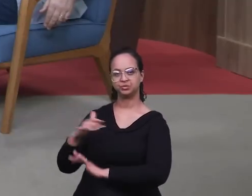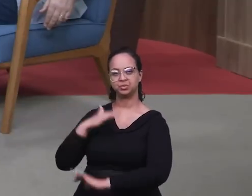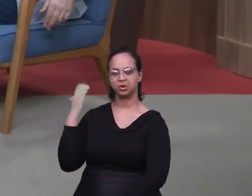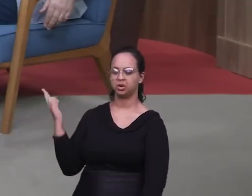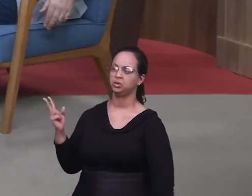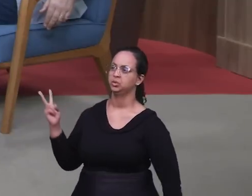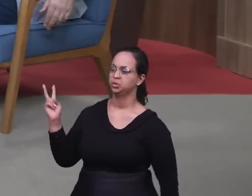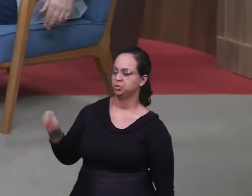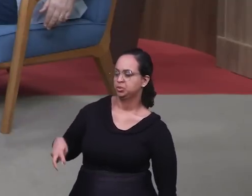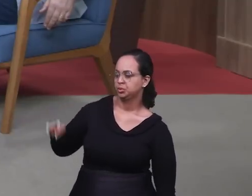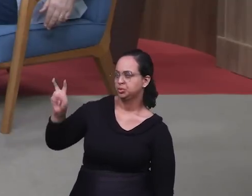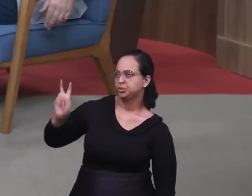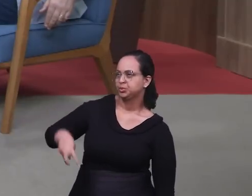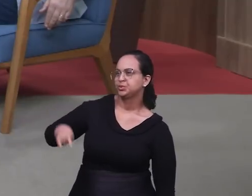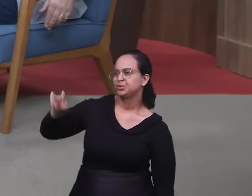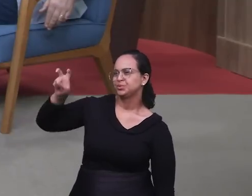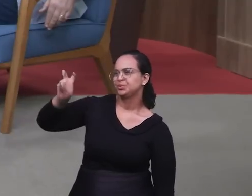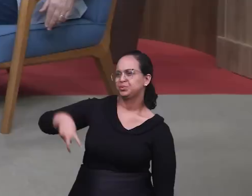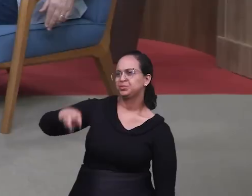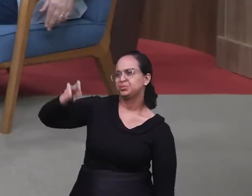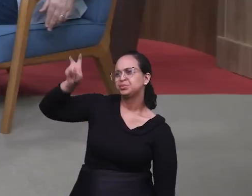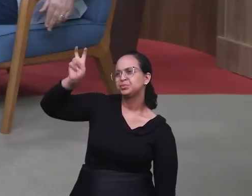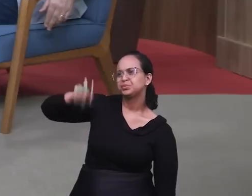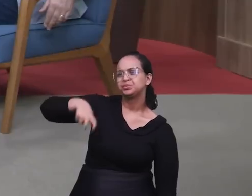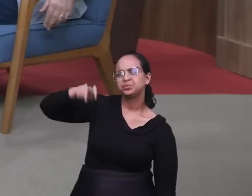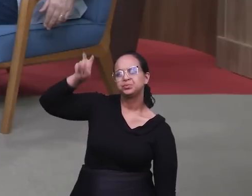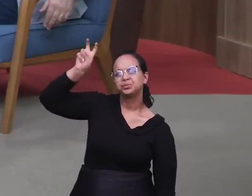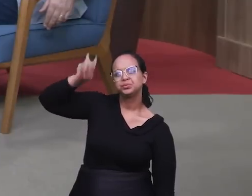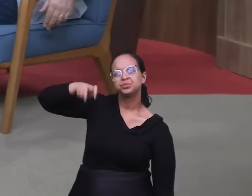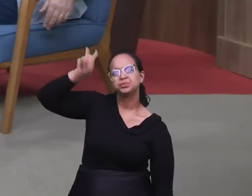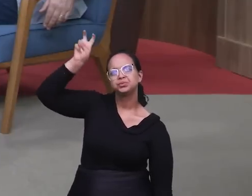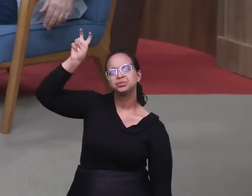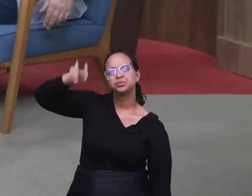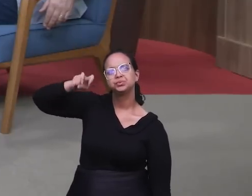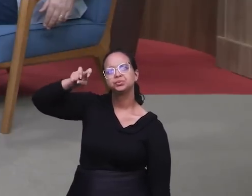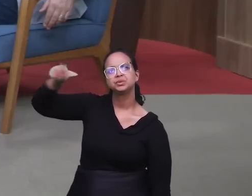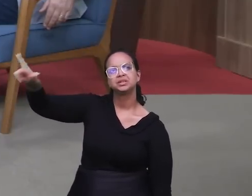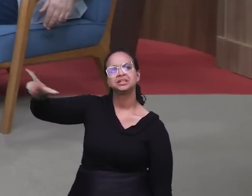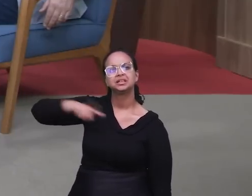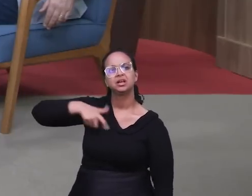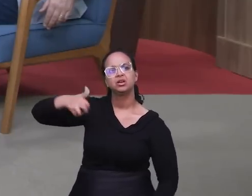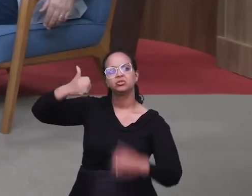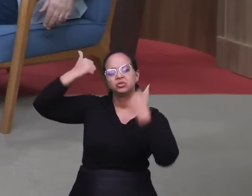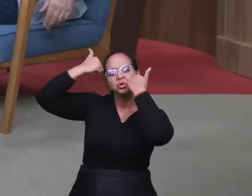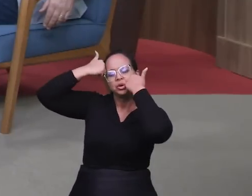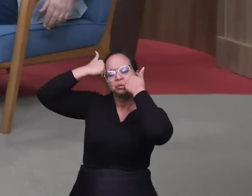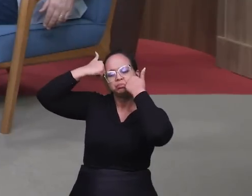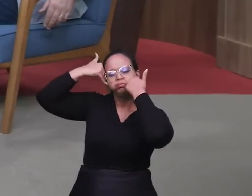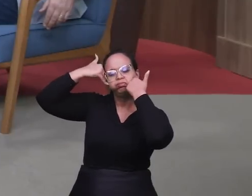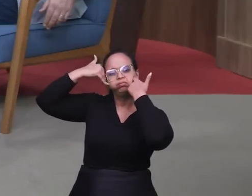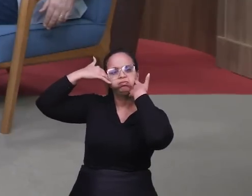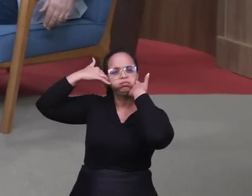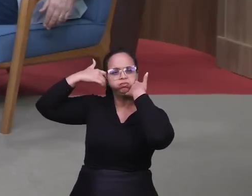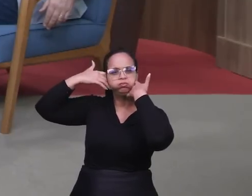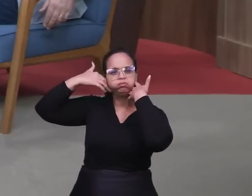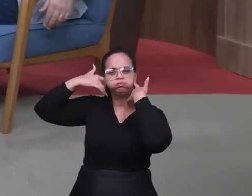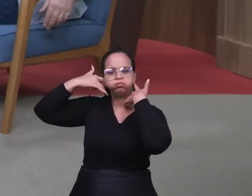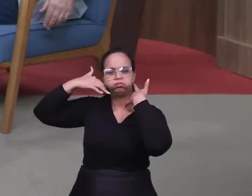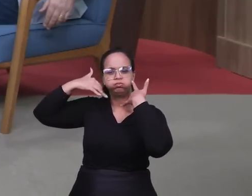né? Ali ele foi, diz a Bíblia que ele teve uma hemoditrose. Ele suou